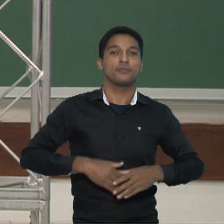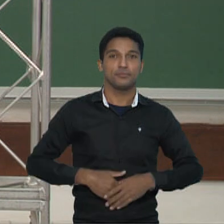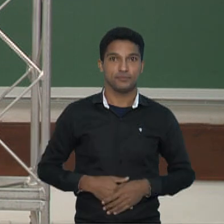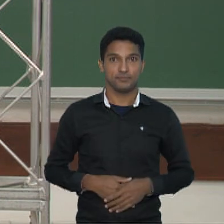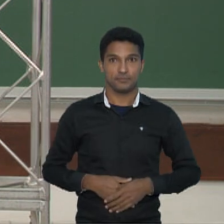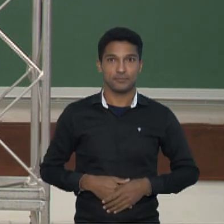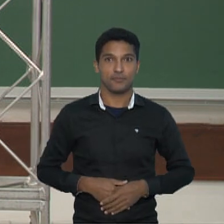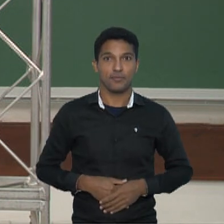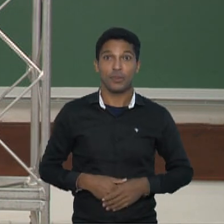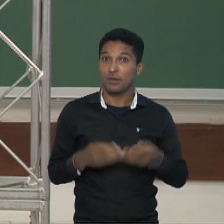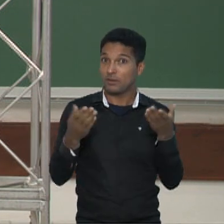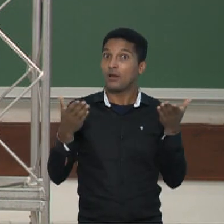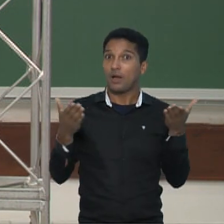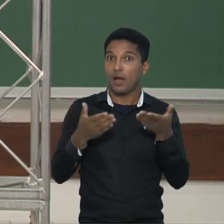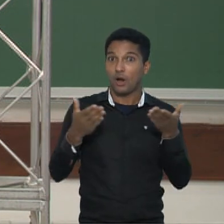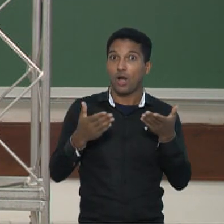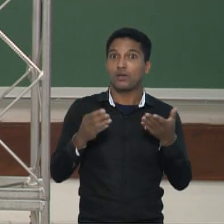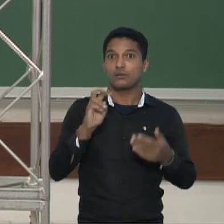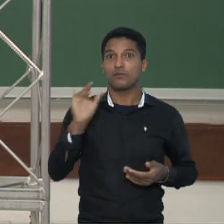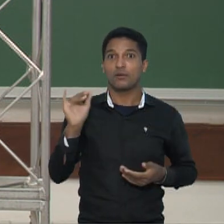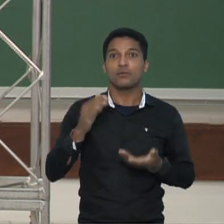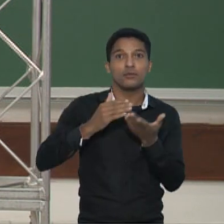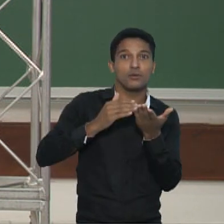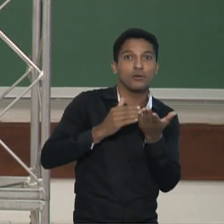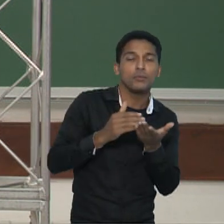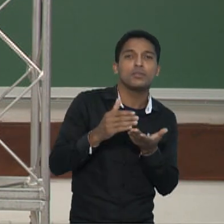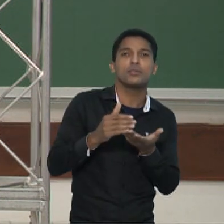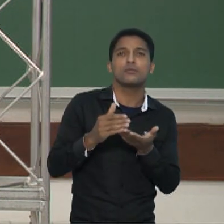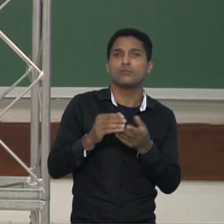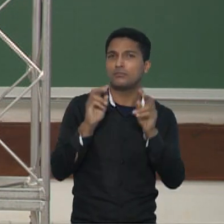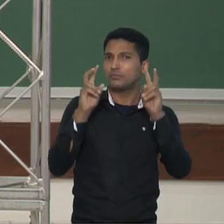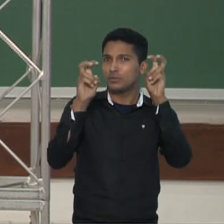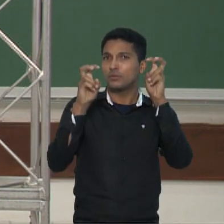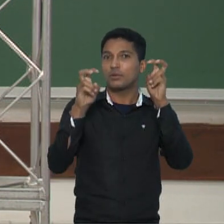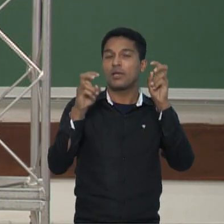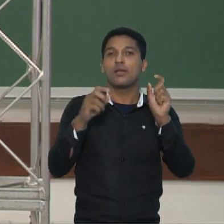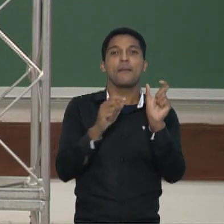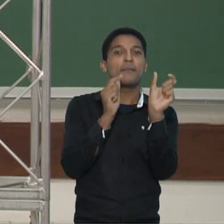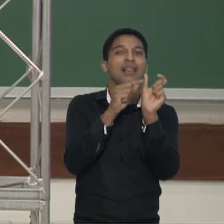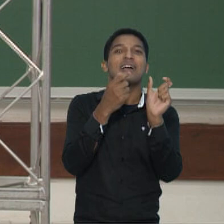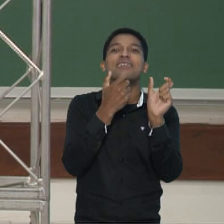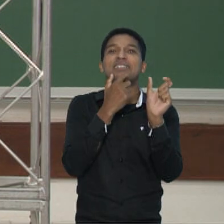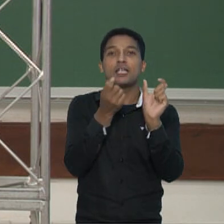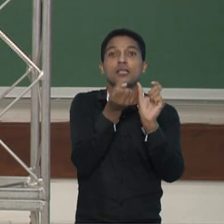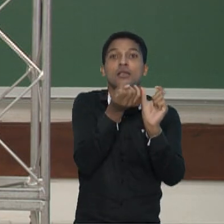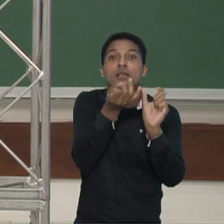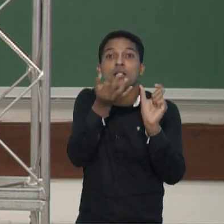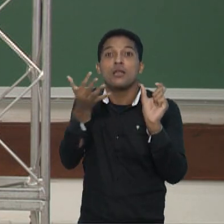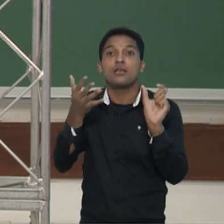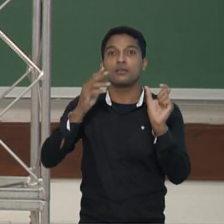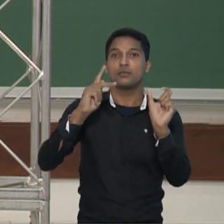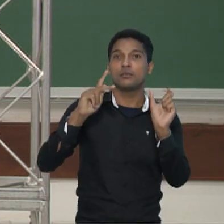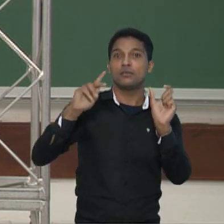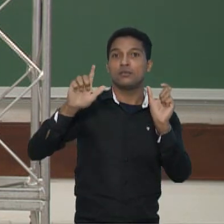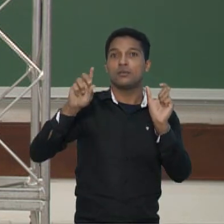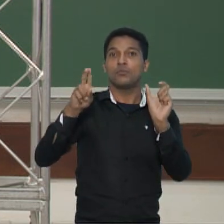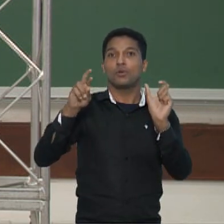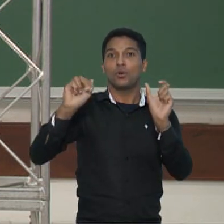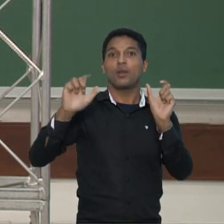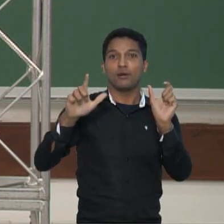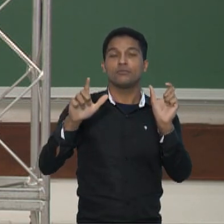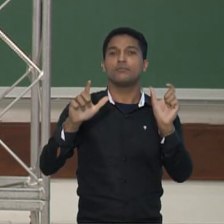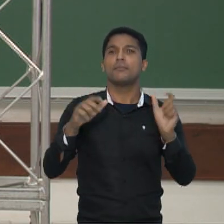Agora nós vamos começar a trabalhar com o plural das palavras em inglês. O que que é importante